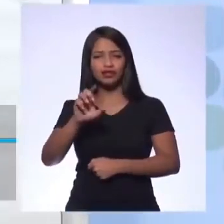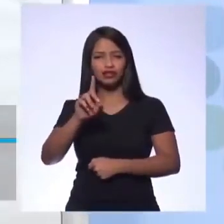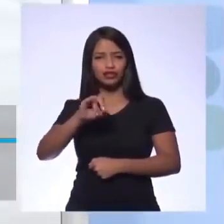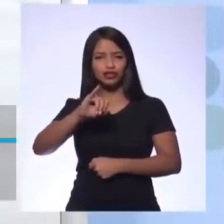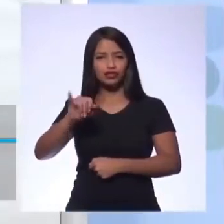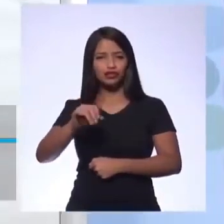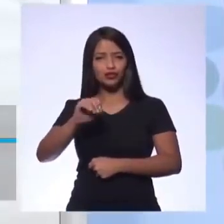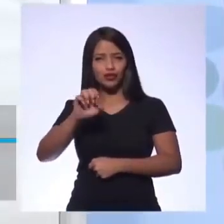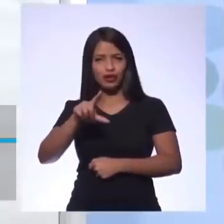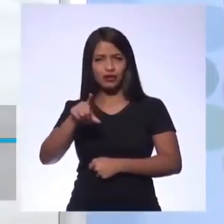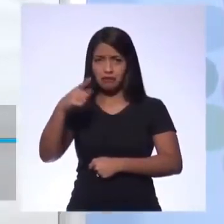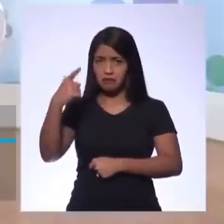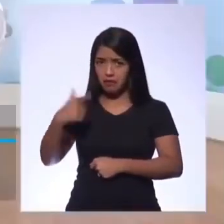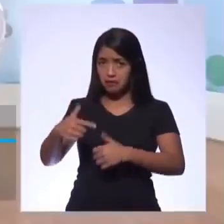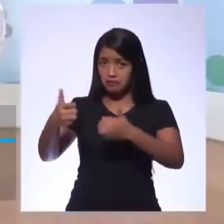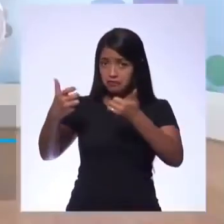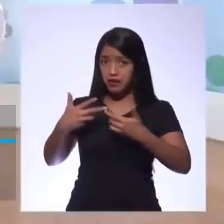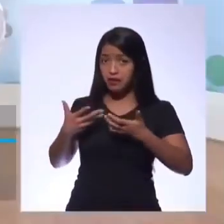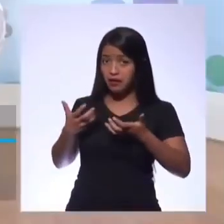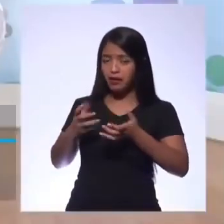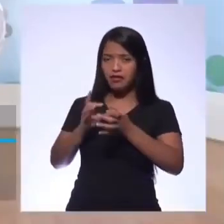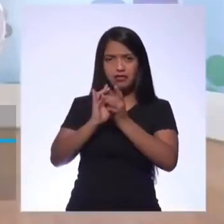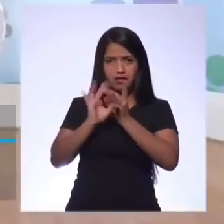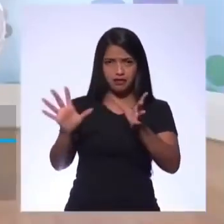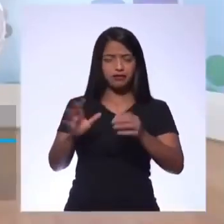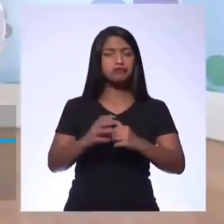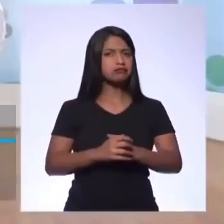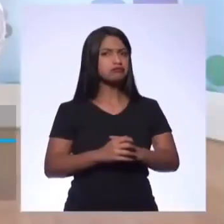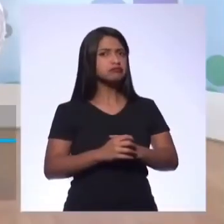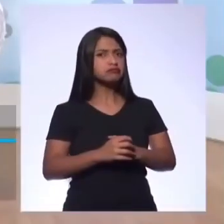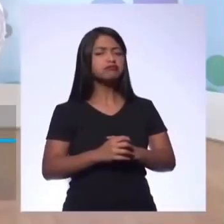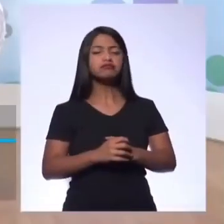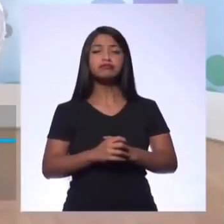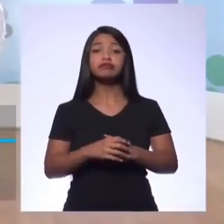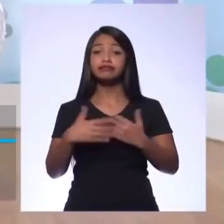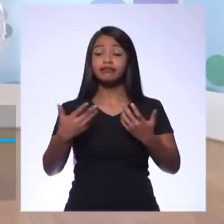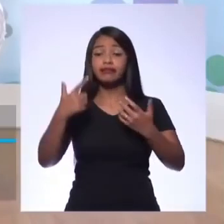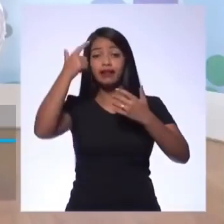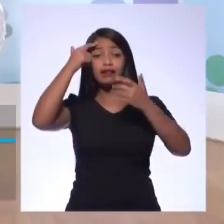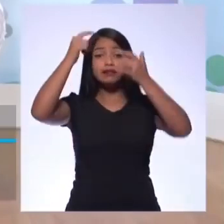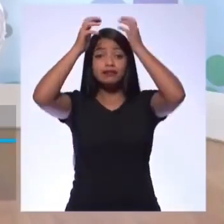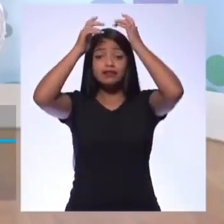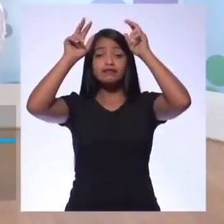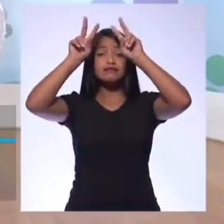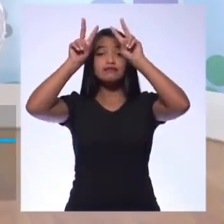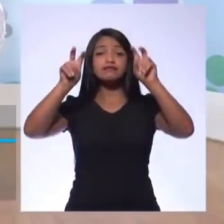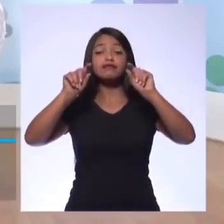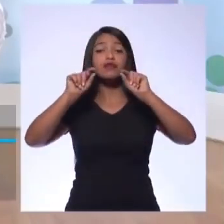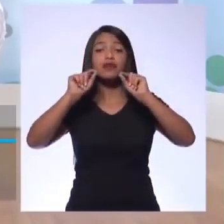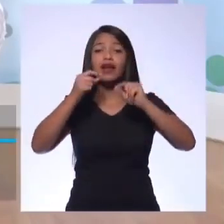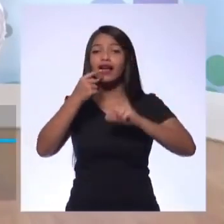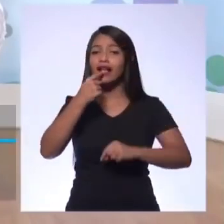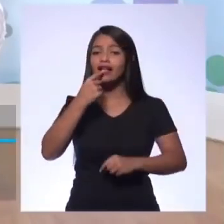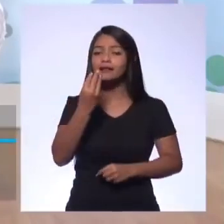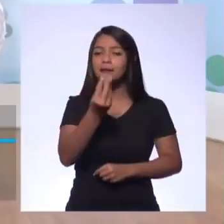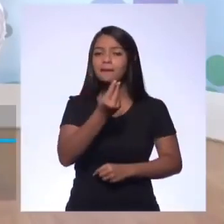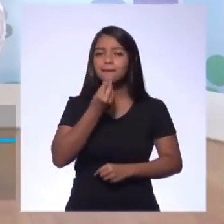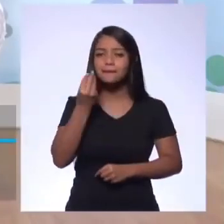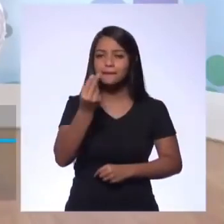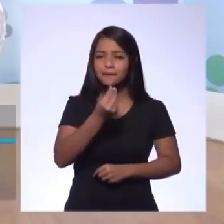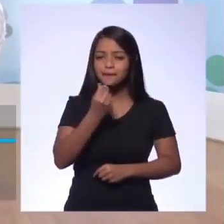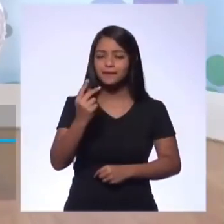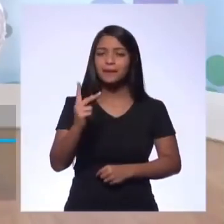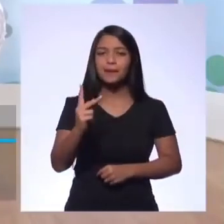é o paladar, né? O cérebro ele avisa em vários pontos. Parece uma daquelas coisas de matemática. Se você